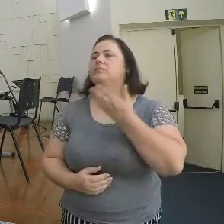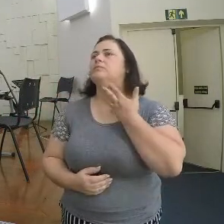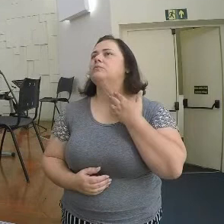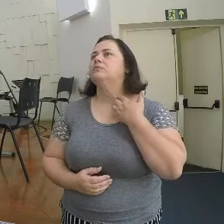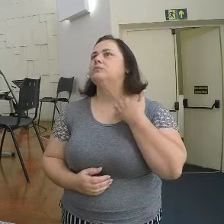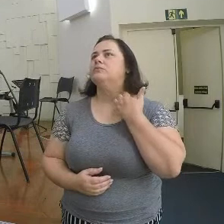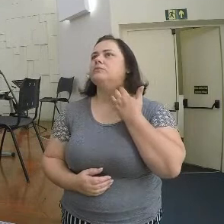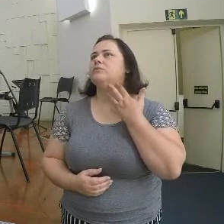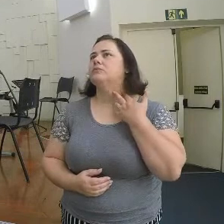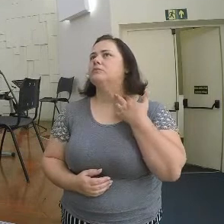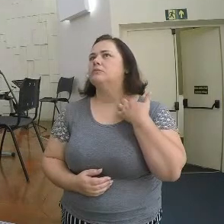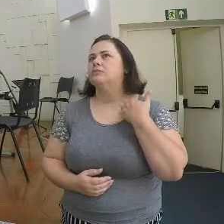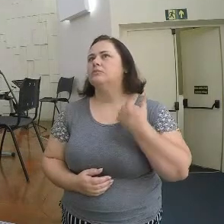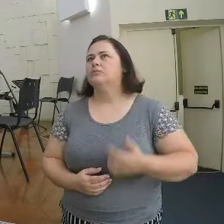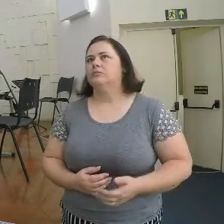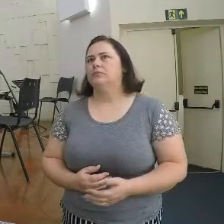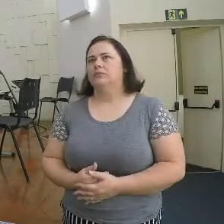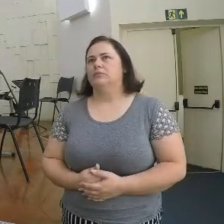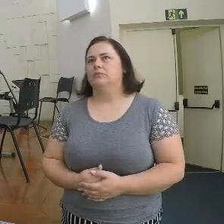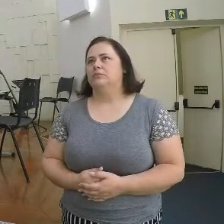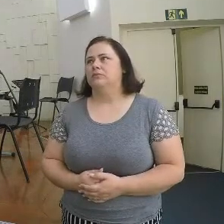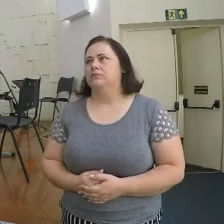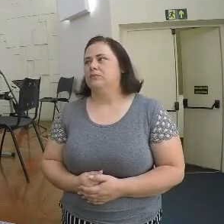Deuteronômio capítulo